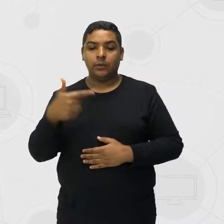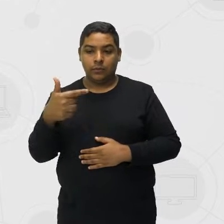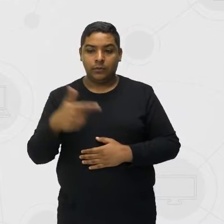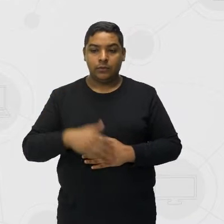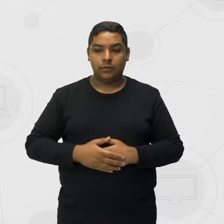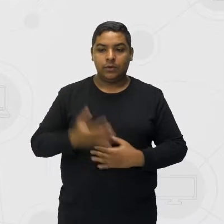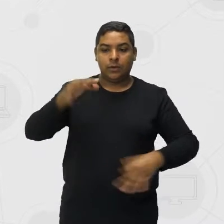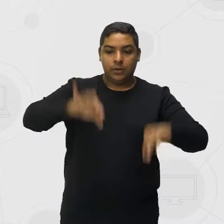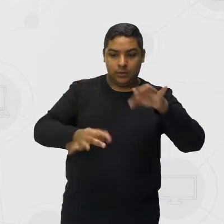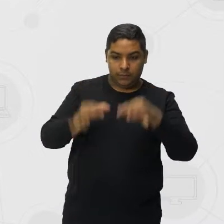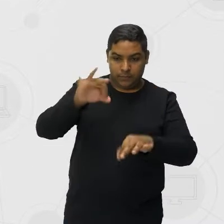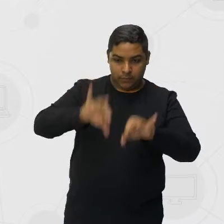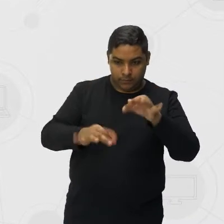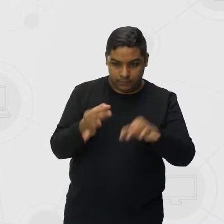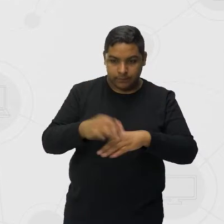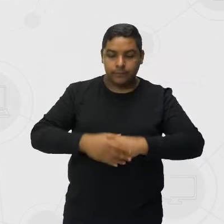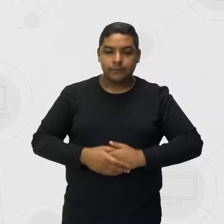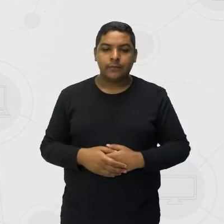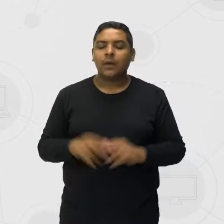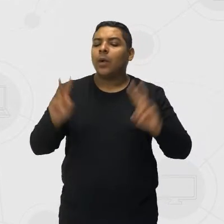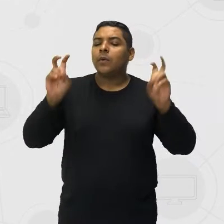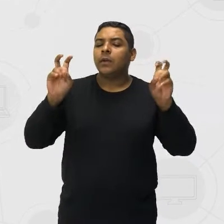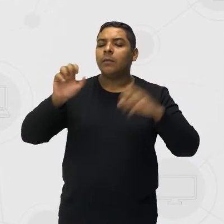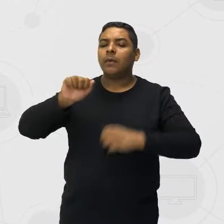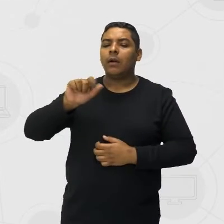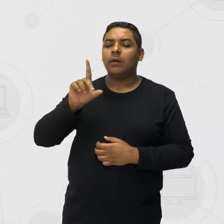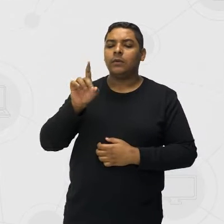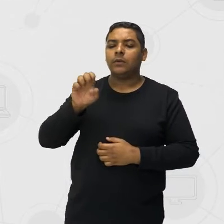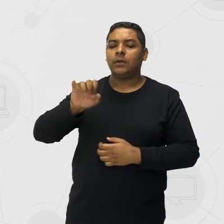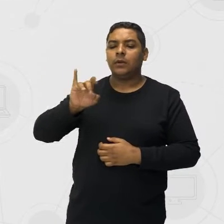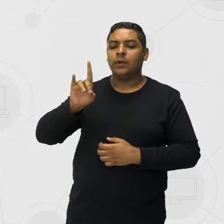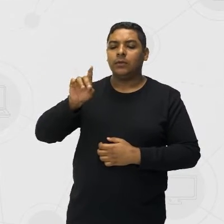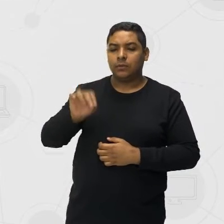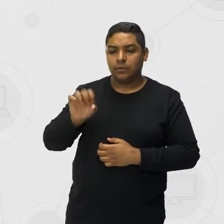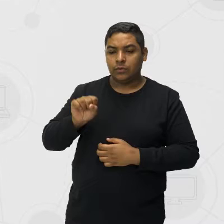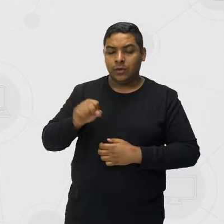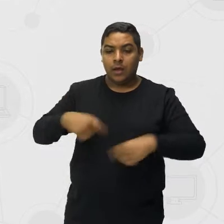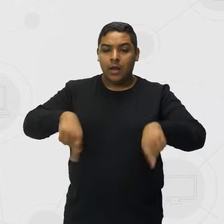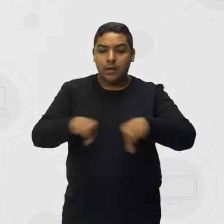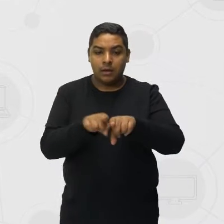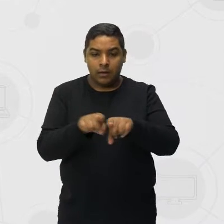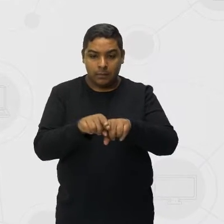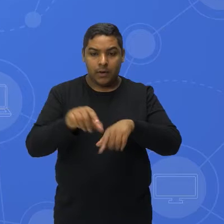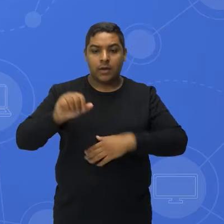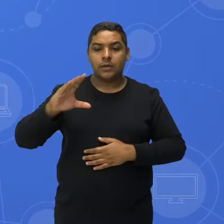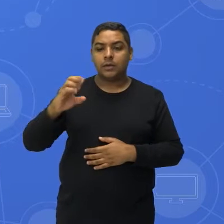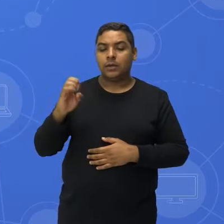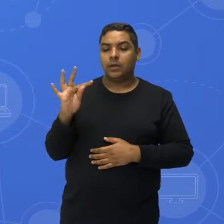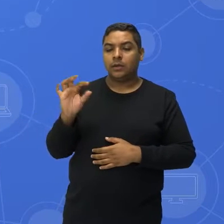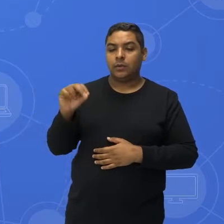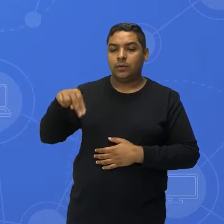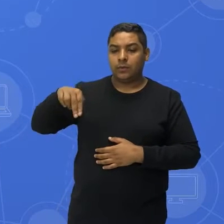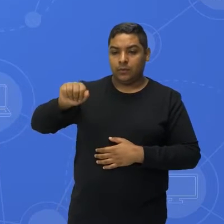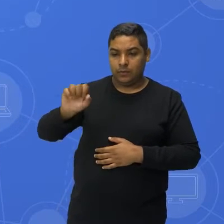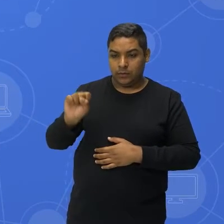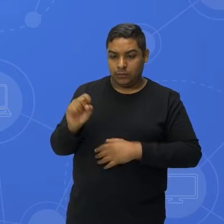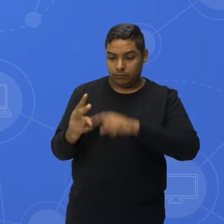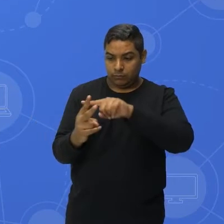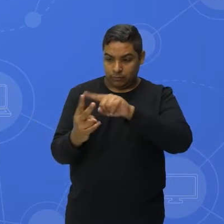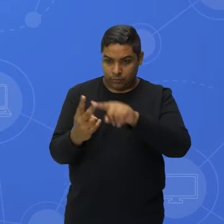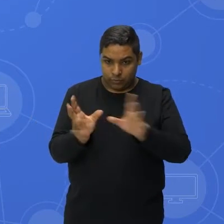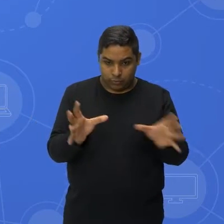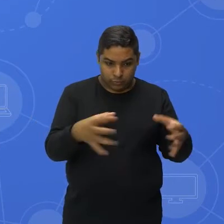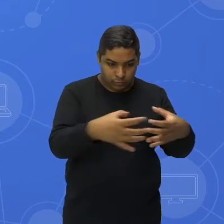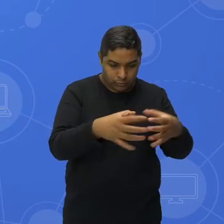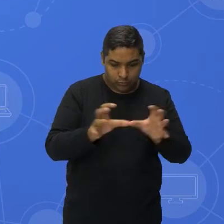nós vamos falar sobre os aldeídos e as cetonas, tá? São dois grupos funcionais, né? Duas